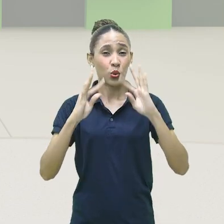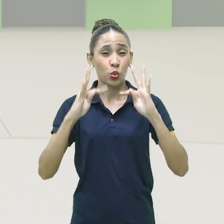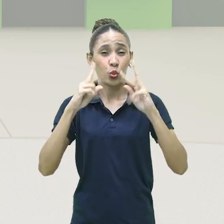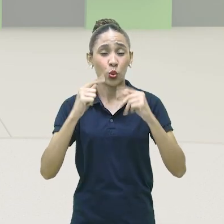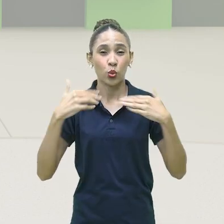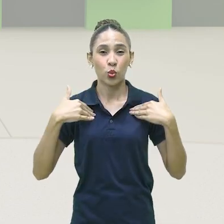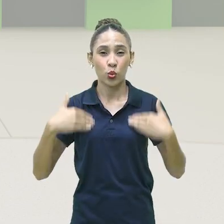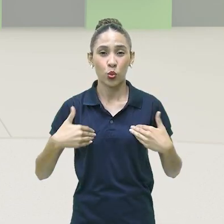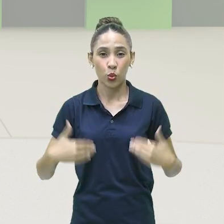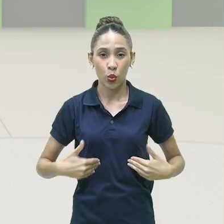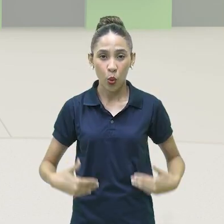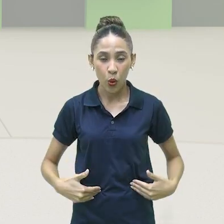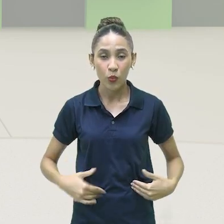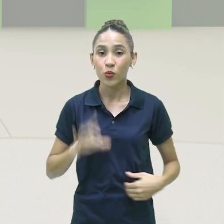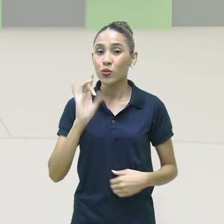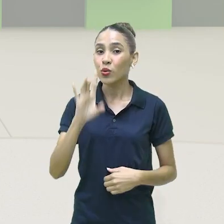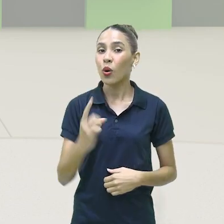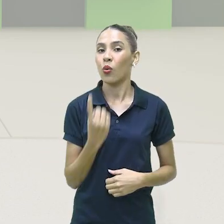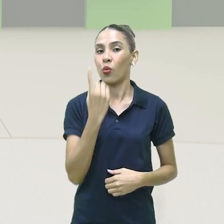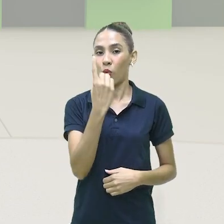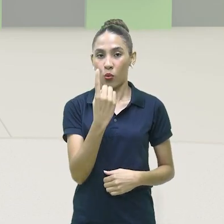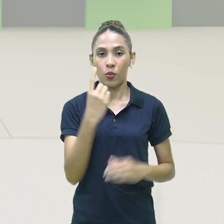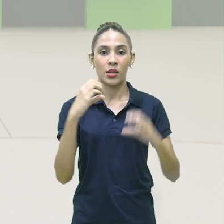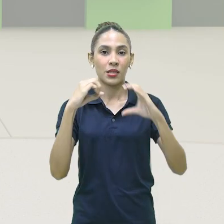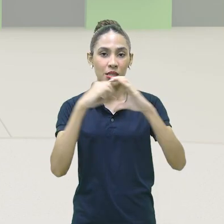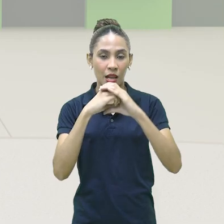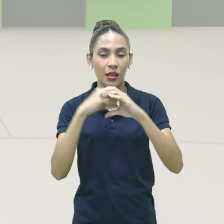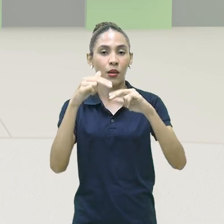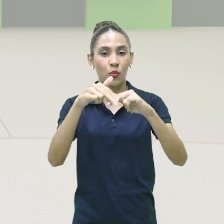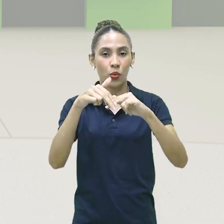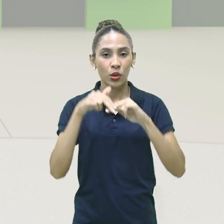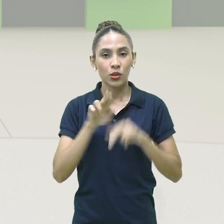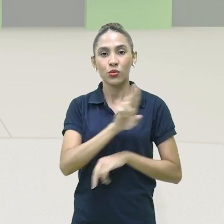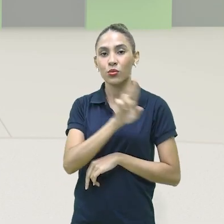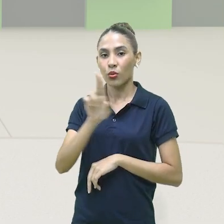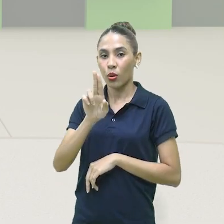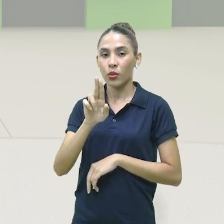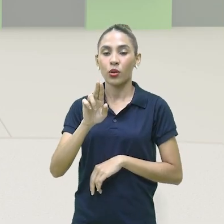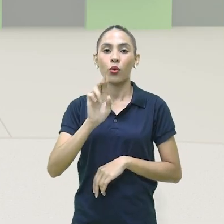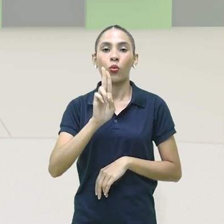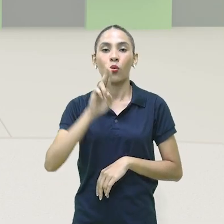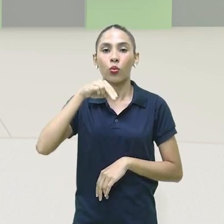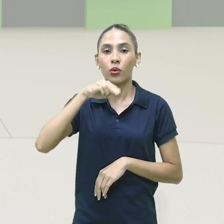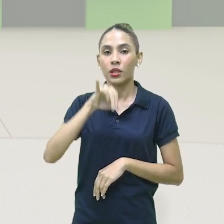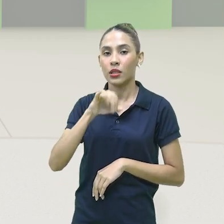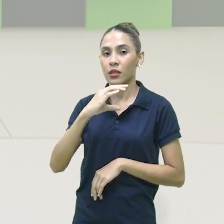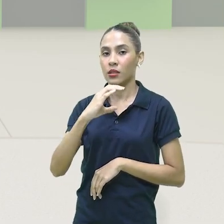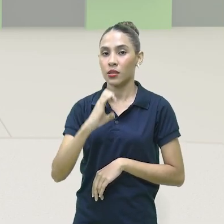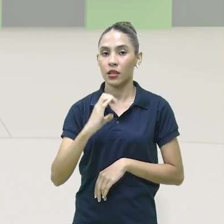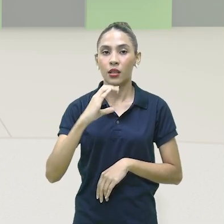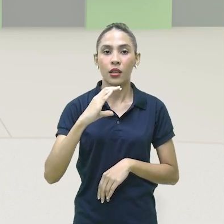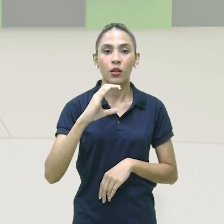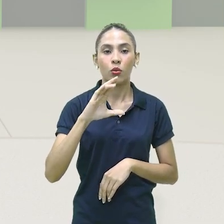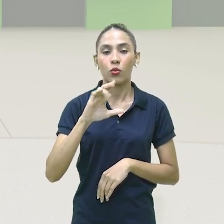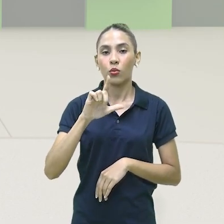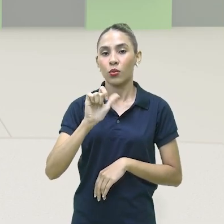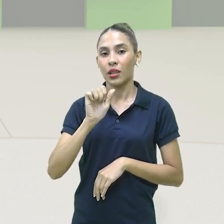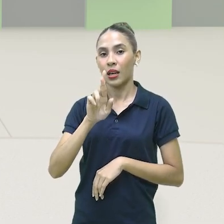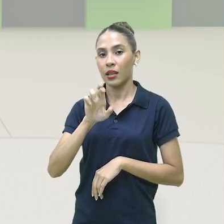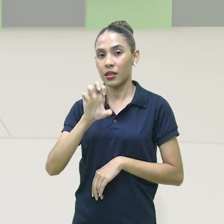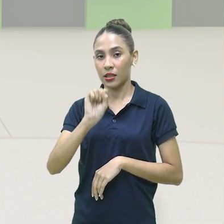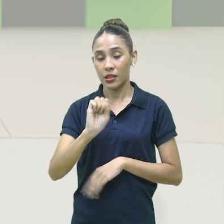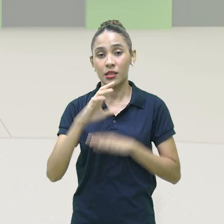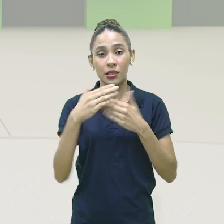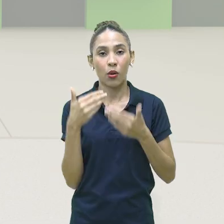todo, né, ele é apenas uma célula. Por isso são chamados de seres unicelulares. E esse processo é chamado